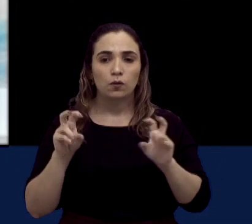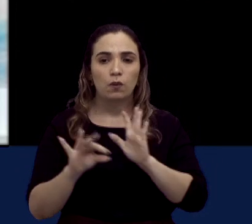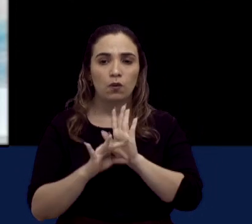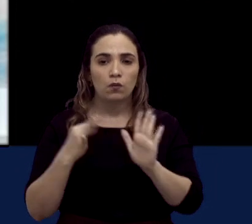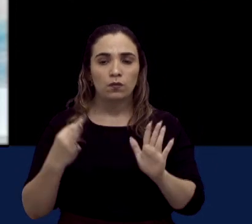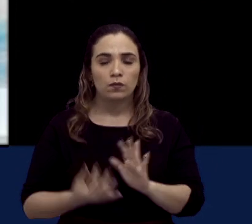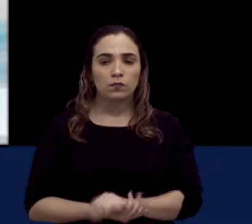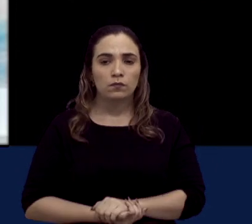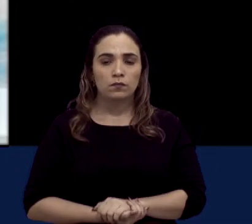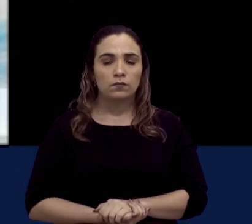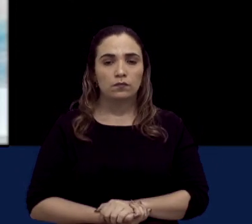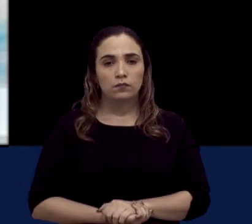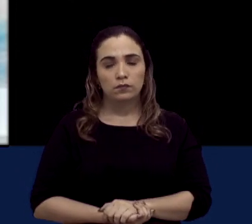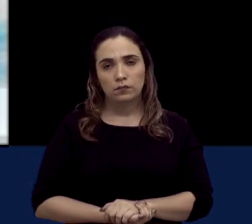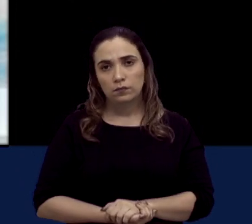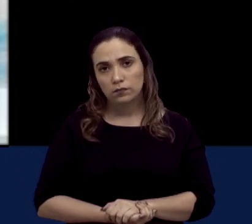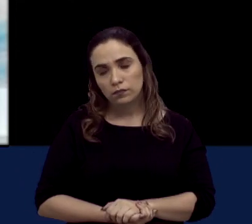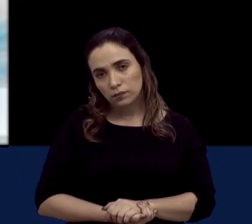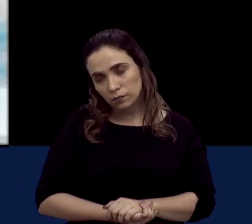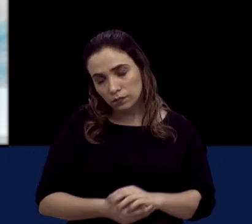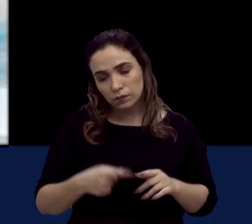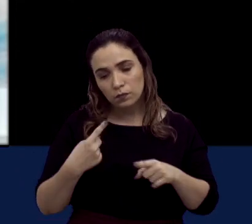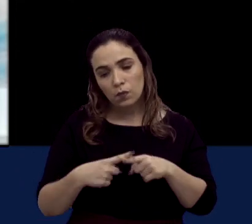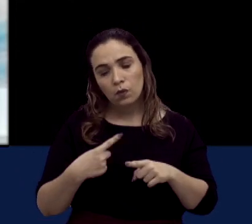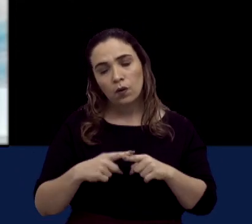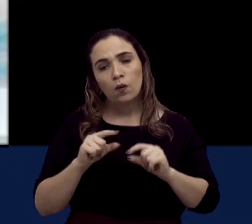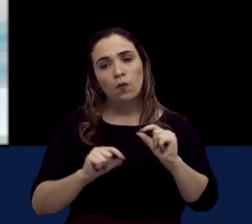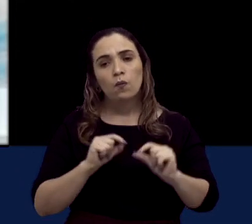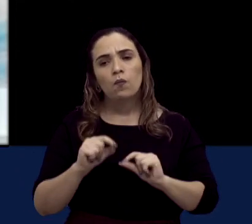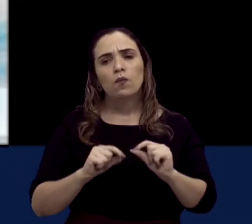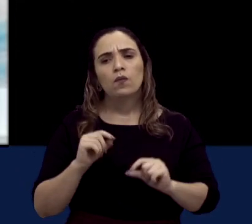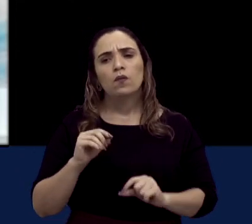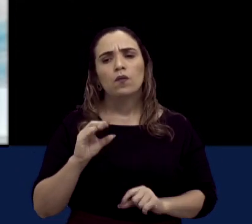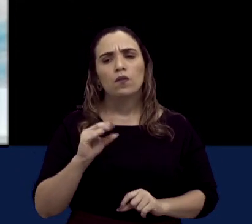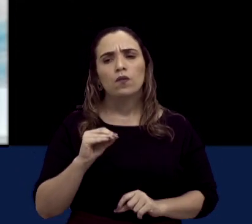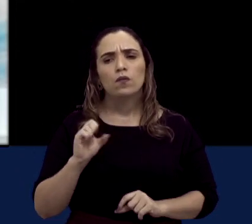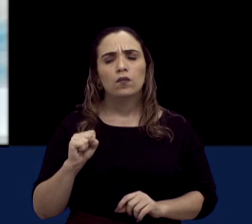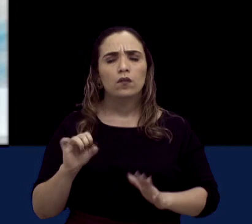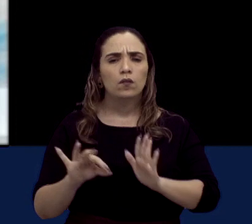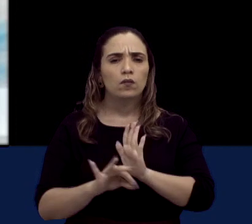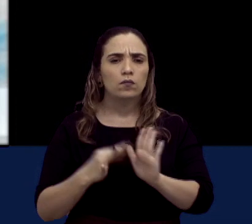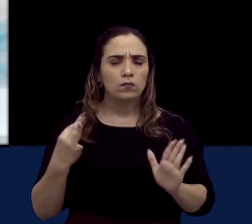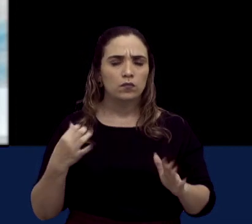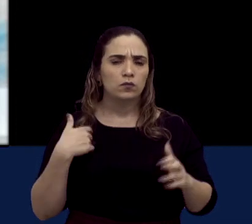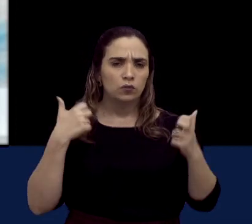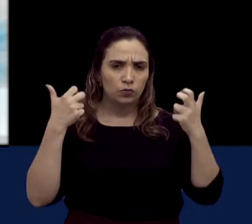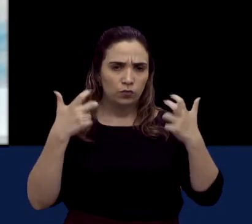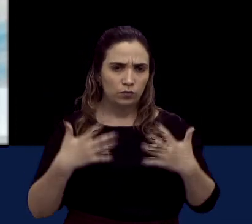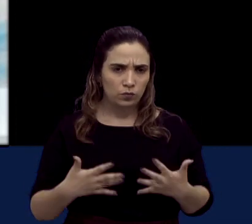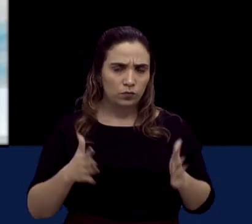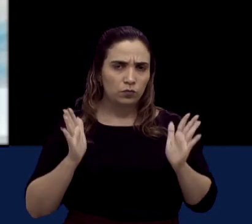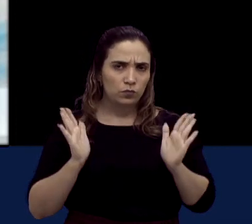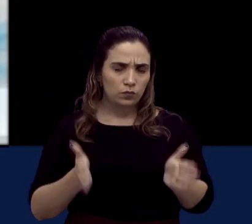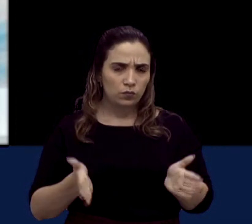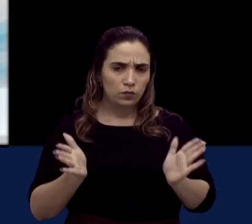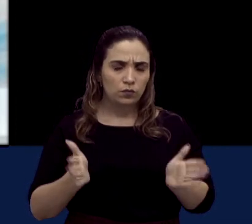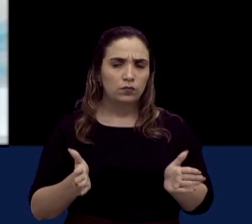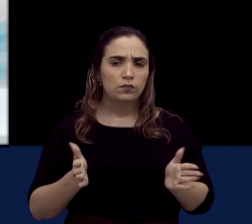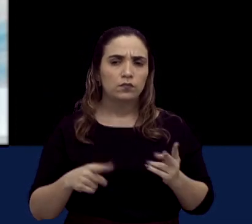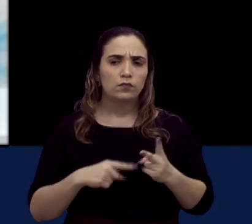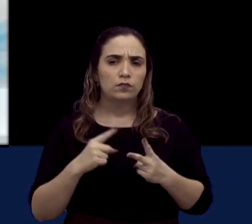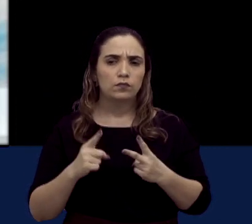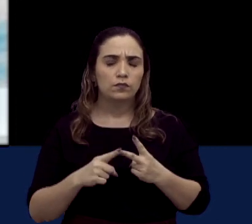contratos. E por quê? O que são contratos de gestão? Então, eu expliquei o que é um OS, né,